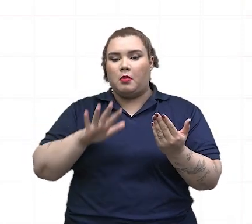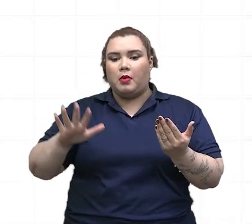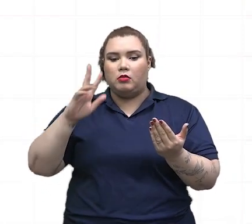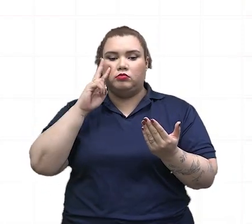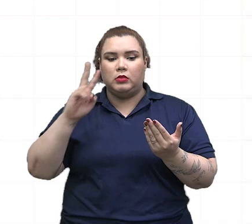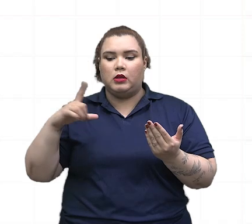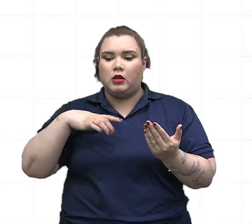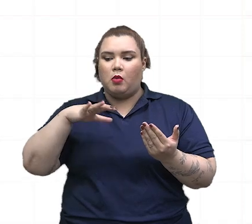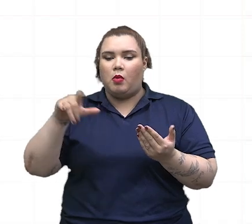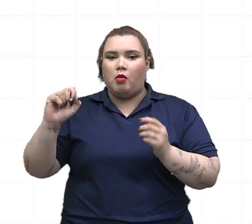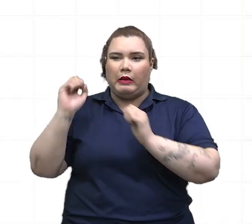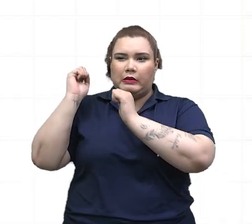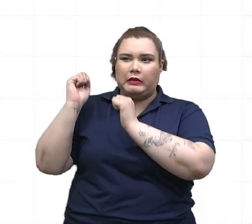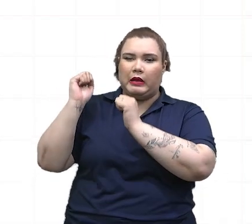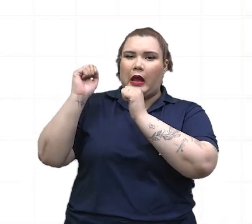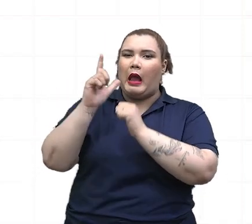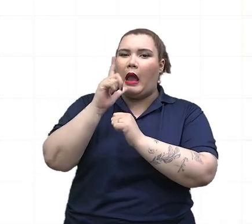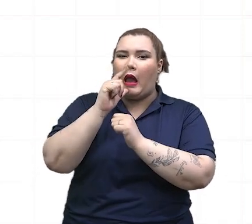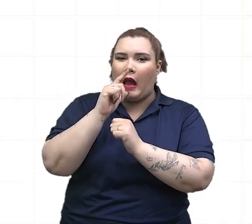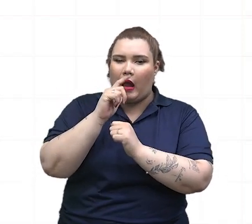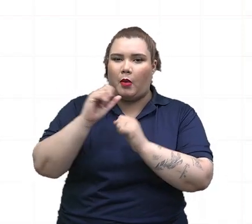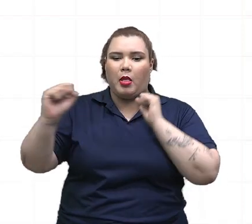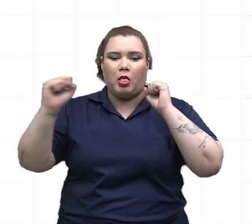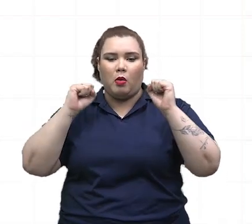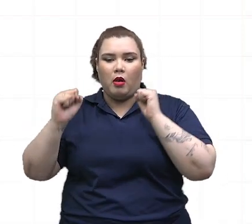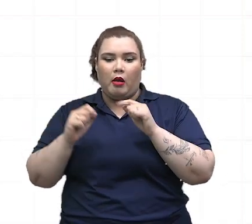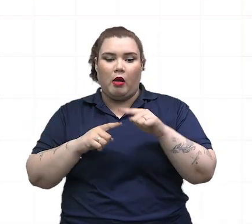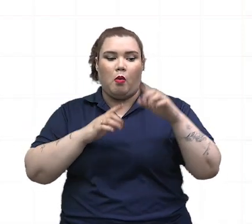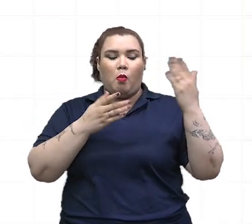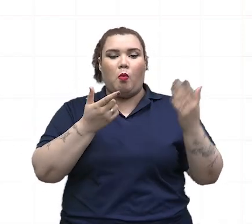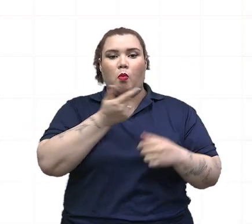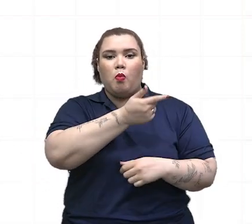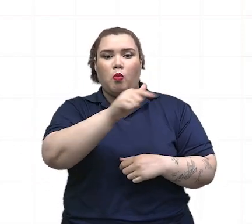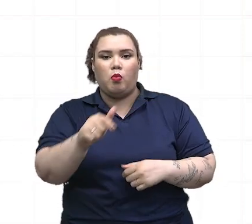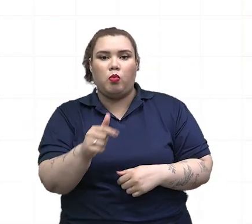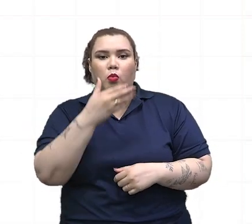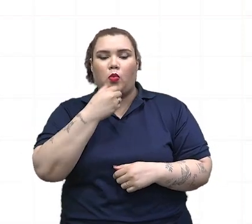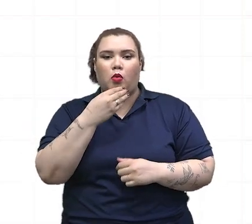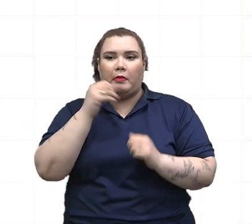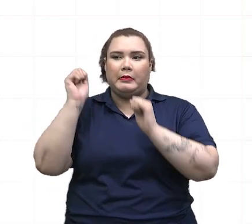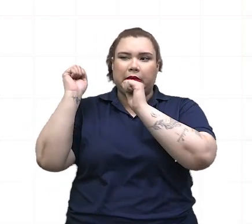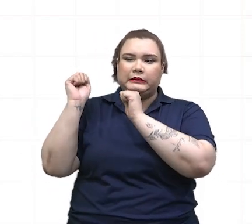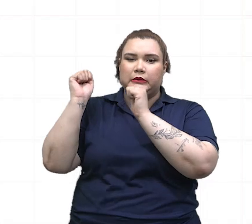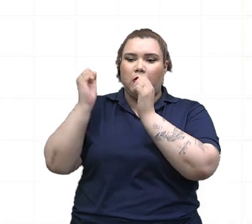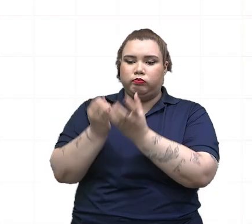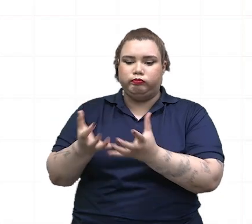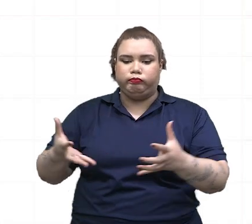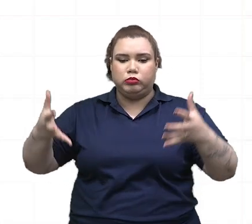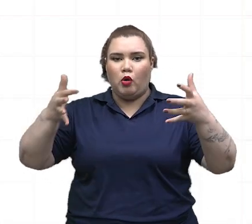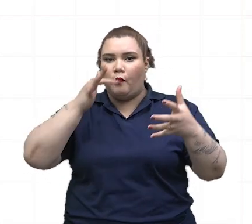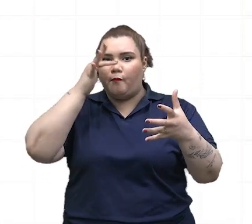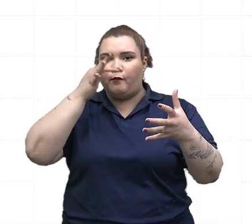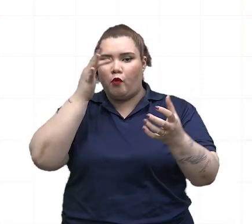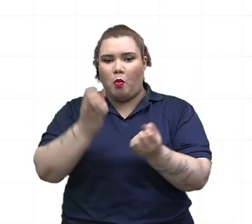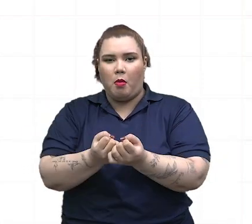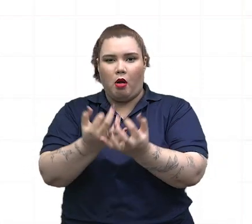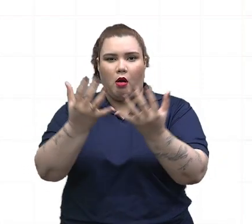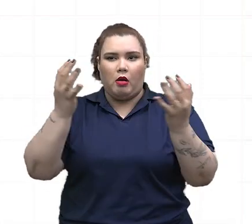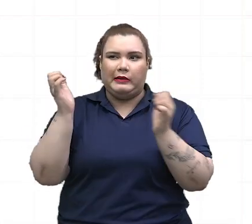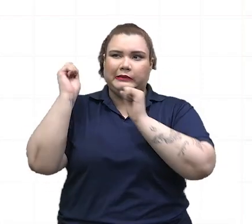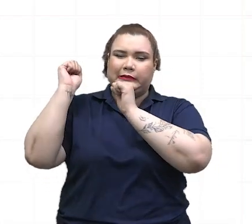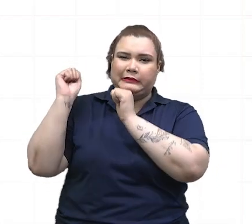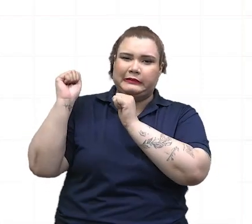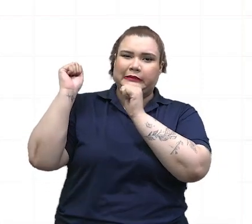carrega, então, um cesto de flores. Nas sociedades gregas e romanas, era a mão de obra escrava que garantia